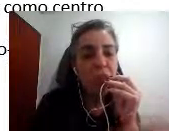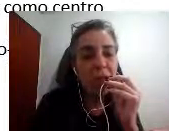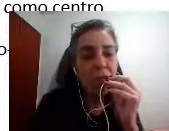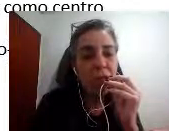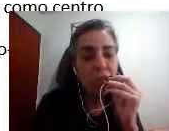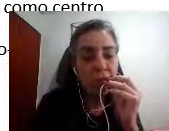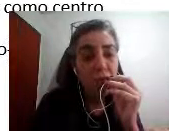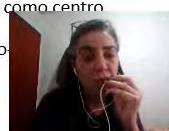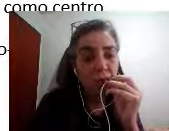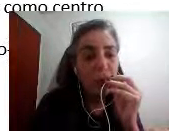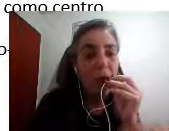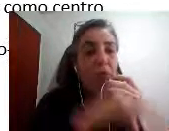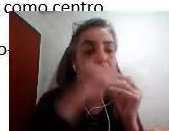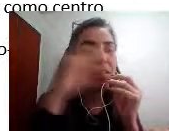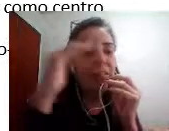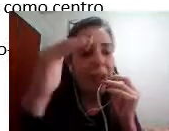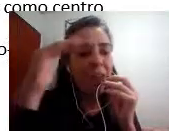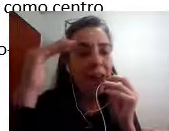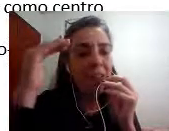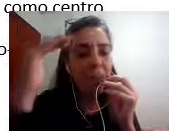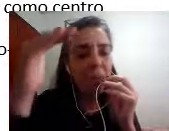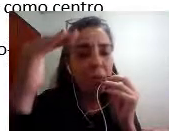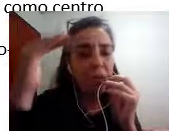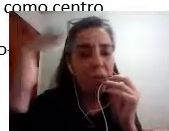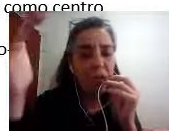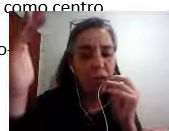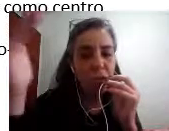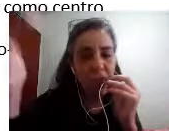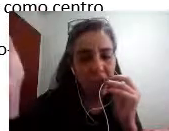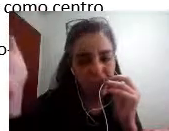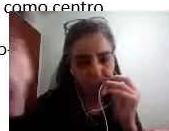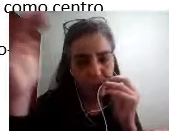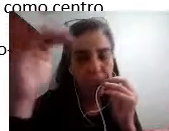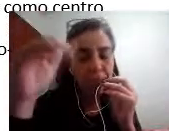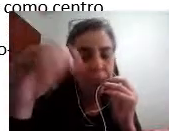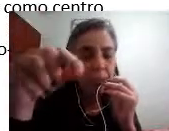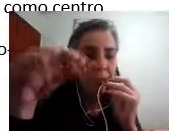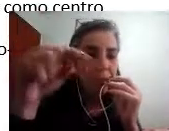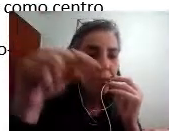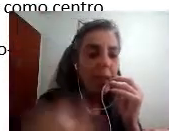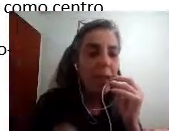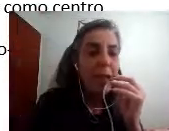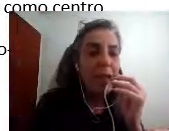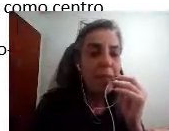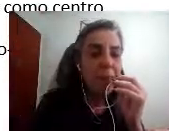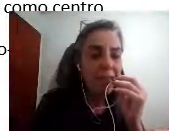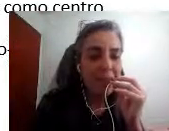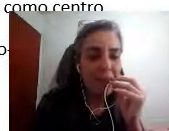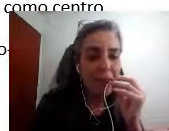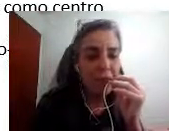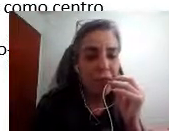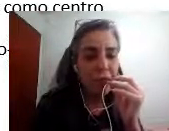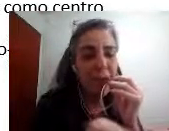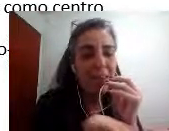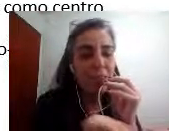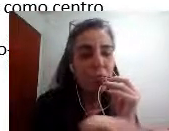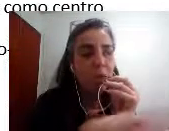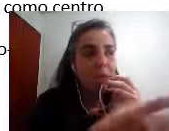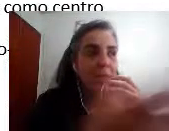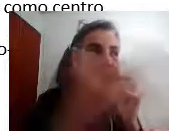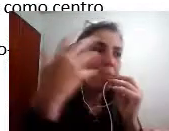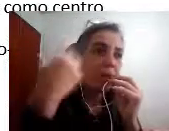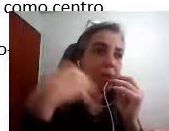o direito individual estava acima do direito coletivo. É embasado mais no